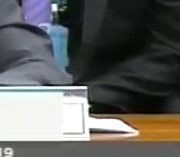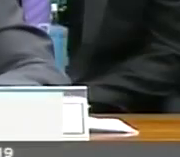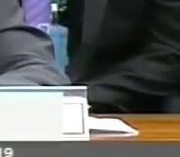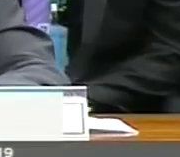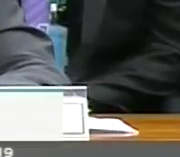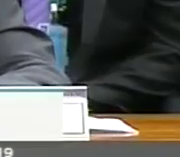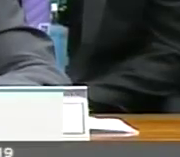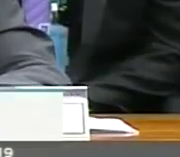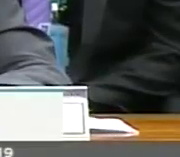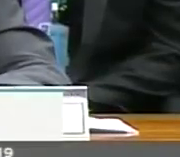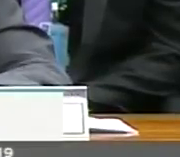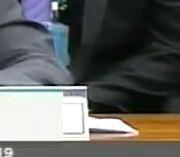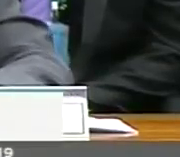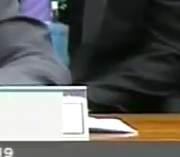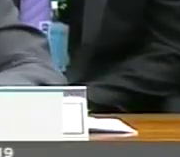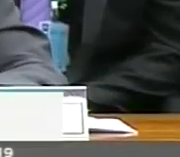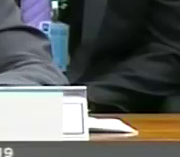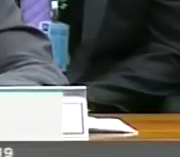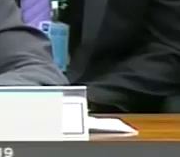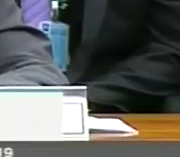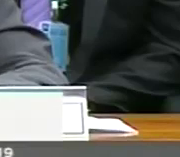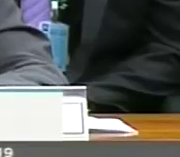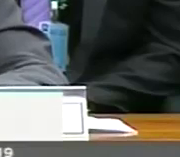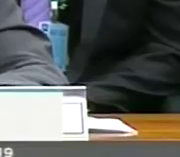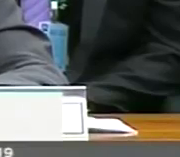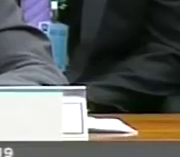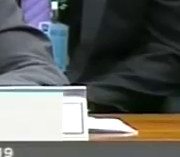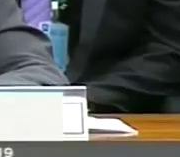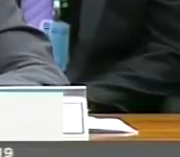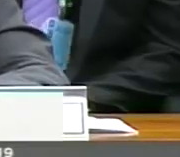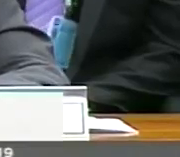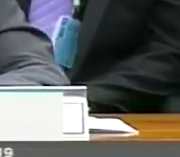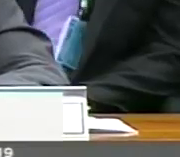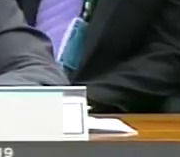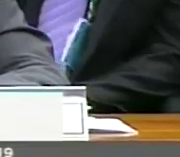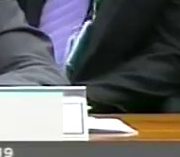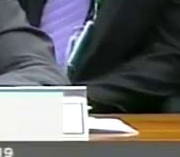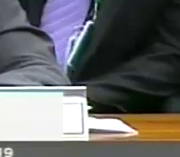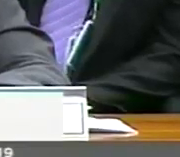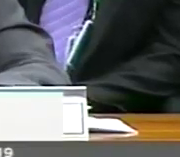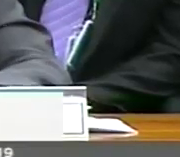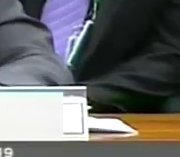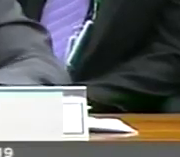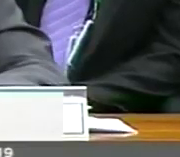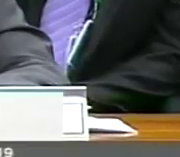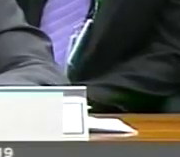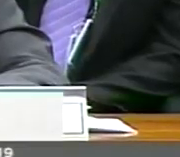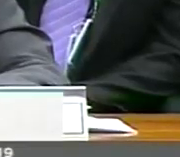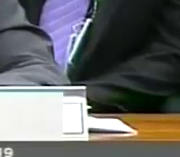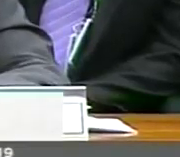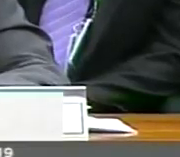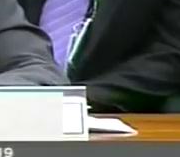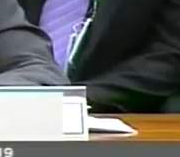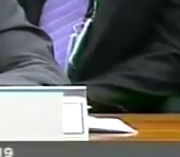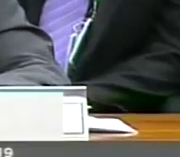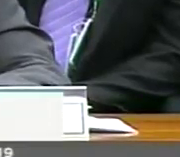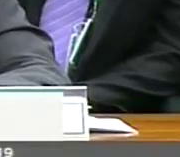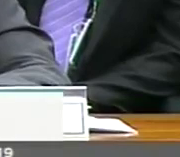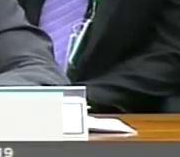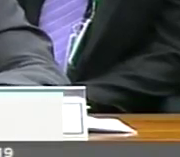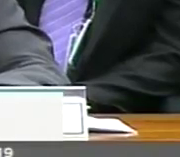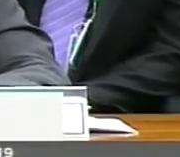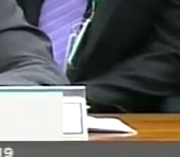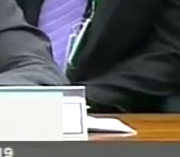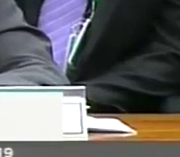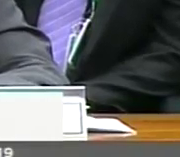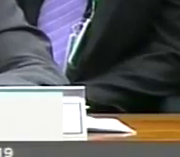que o meu parecer foi elogiado pelos editoriais dos principais jornais do país, por economistas, por especialistas,